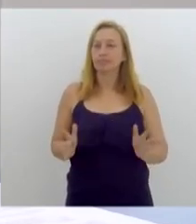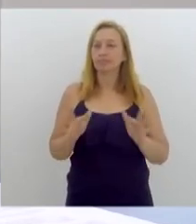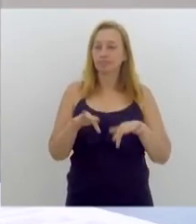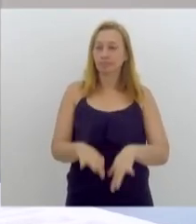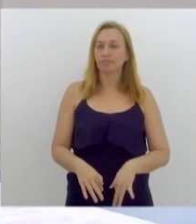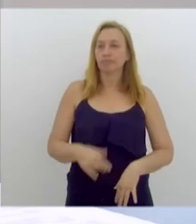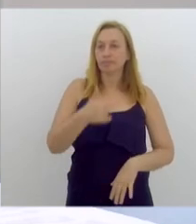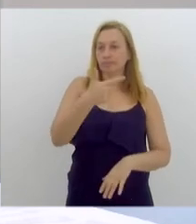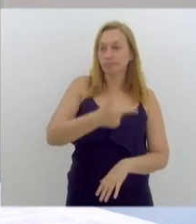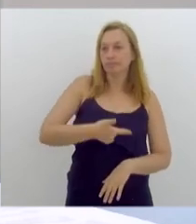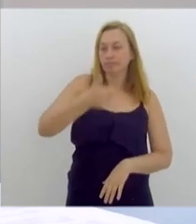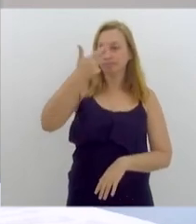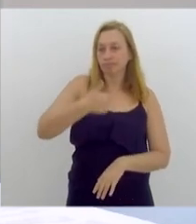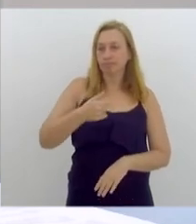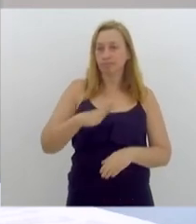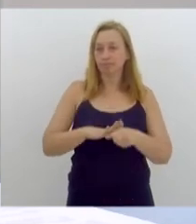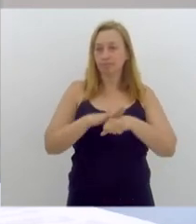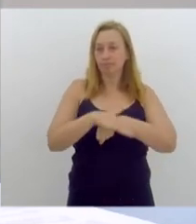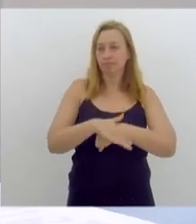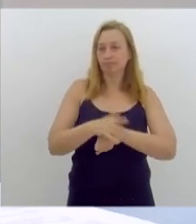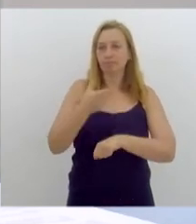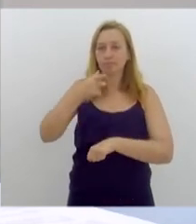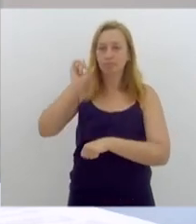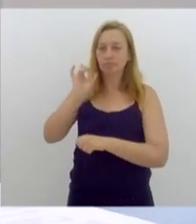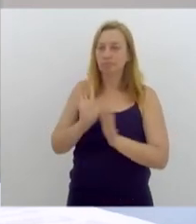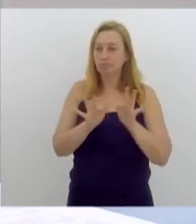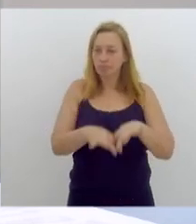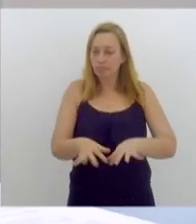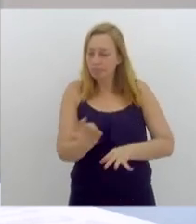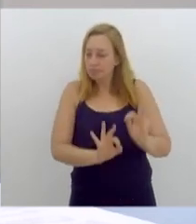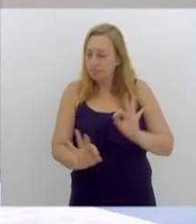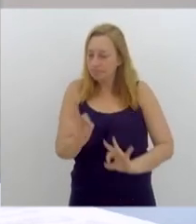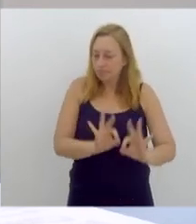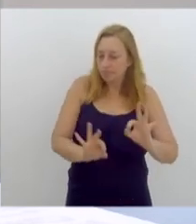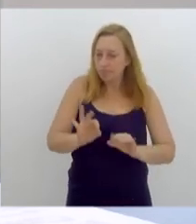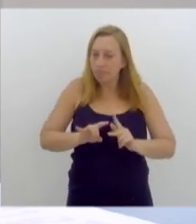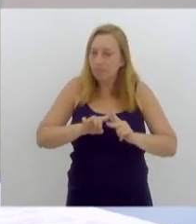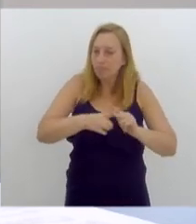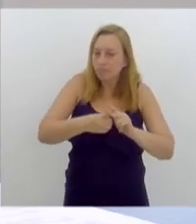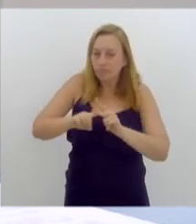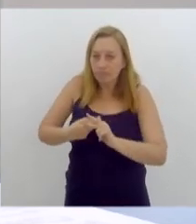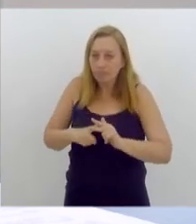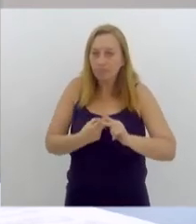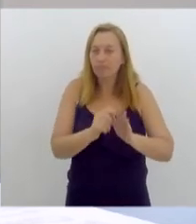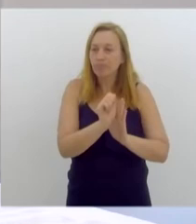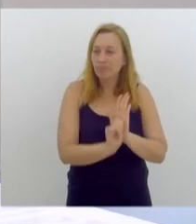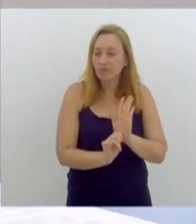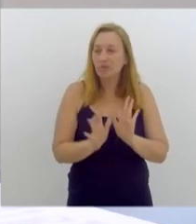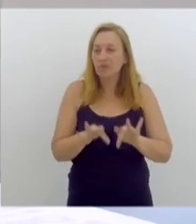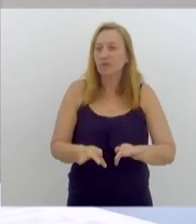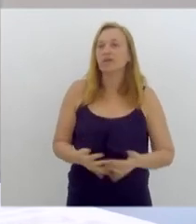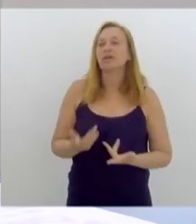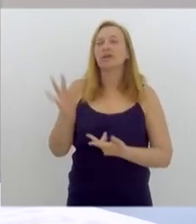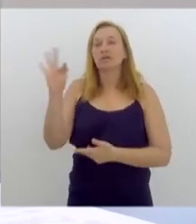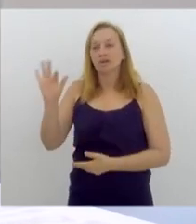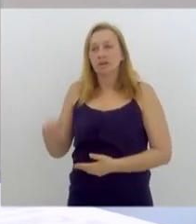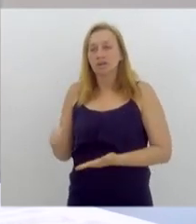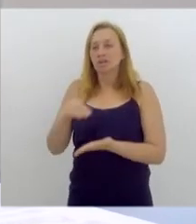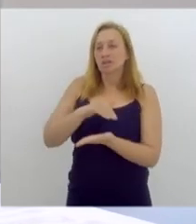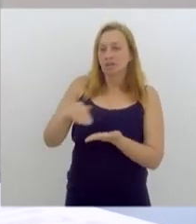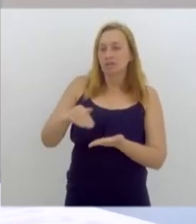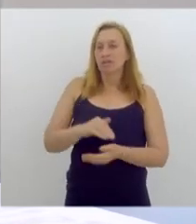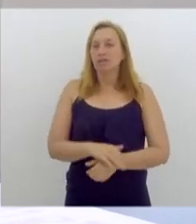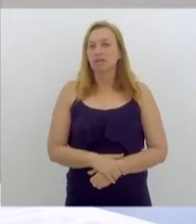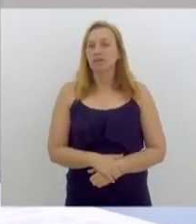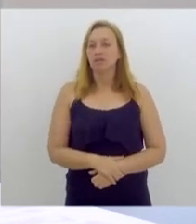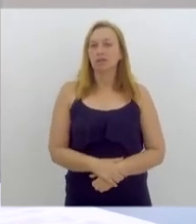ontem das sugestões ao relatório final para fazer os ajustes finos e a fazenda